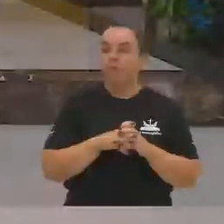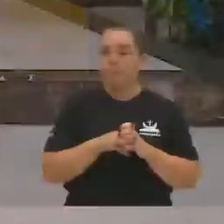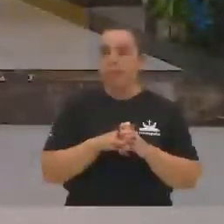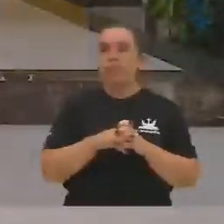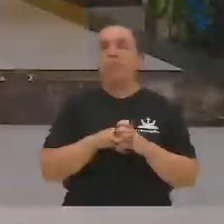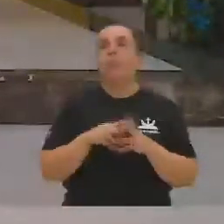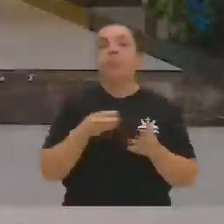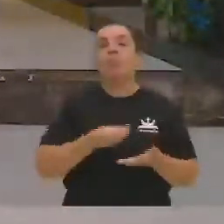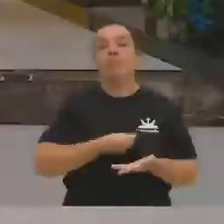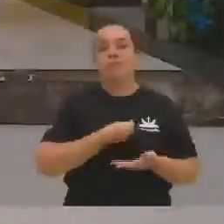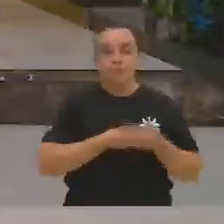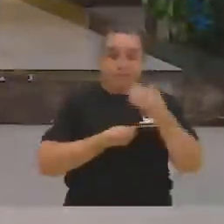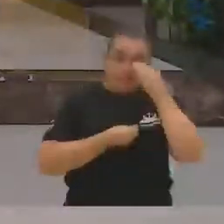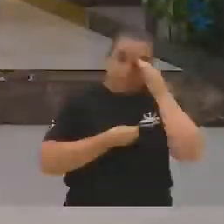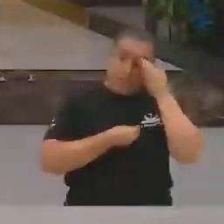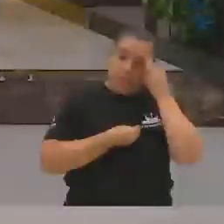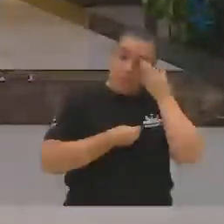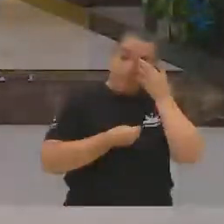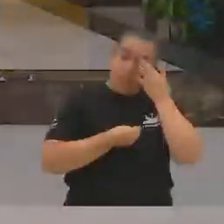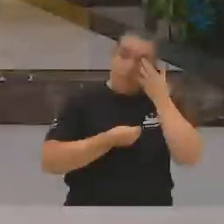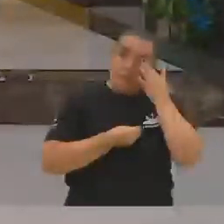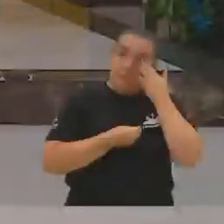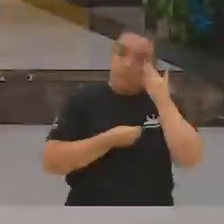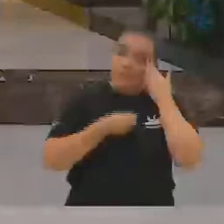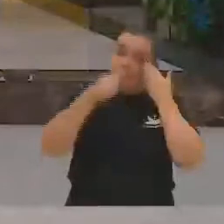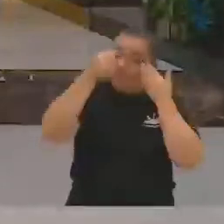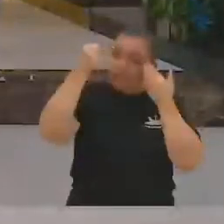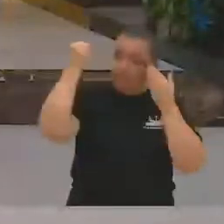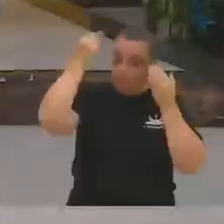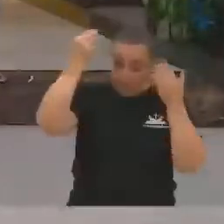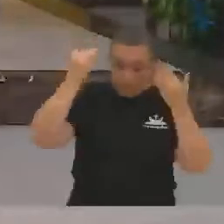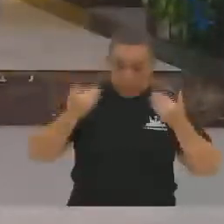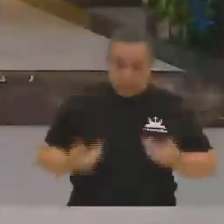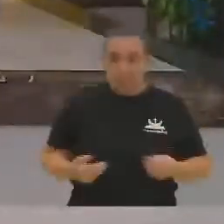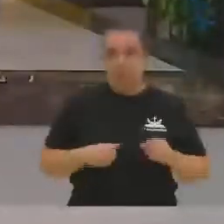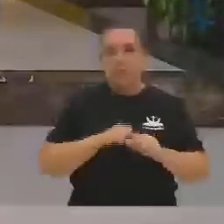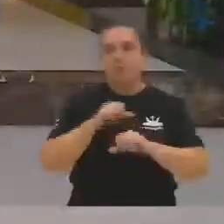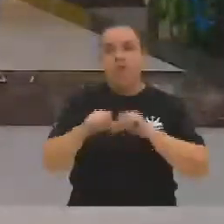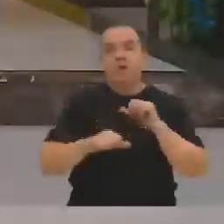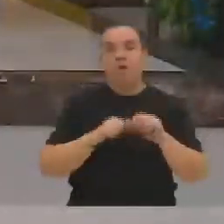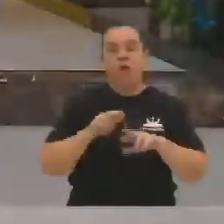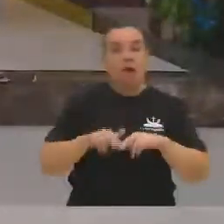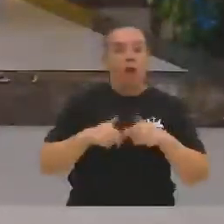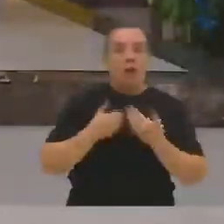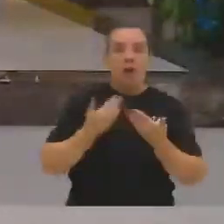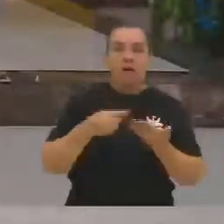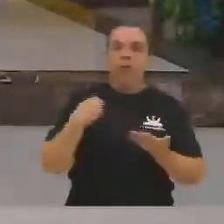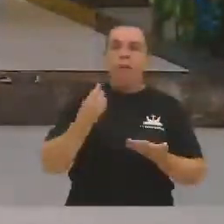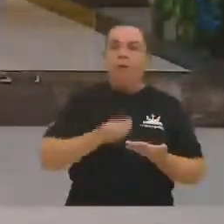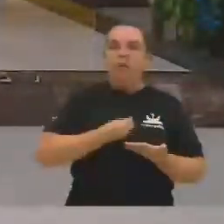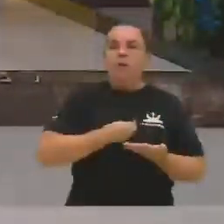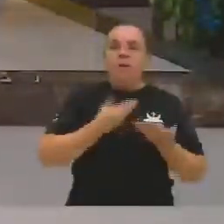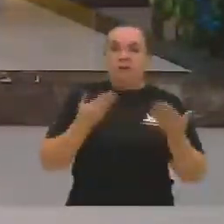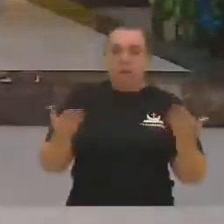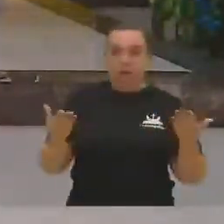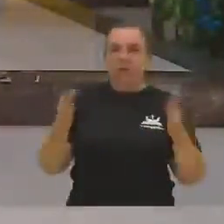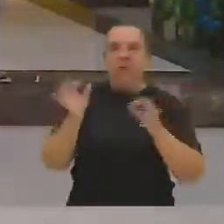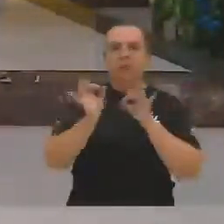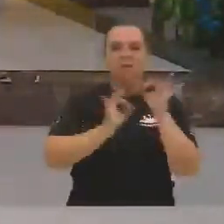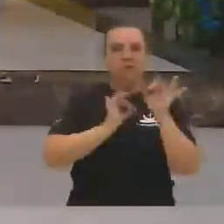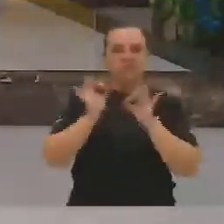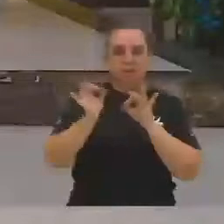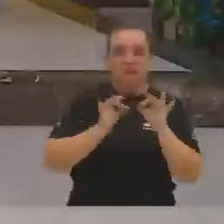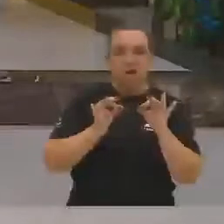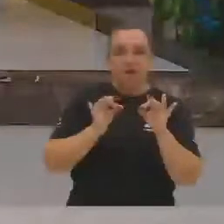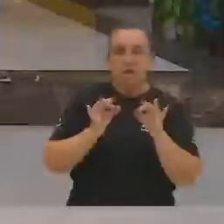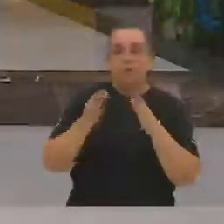sua vida em santidade. E por isso estamos aqui, ó, nos preparando para o